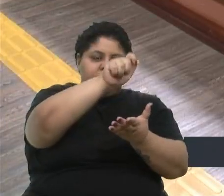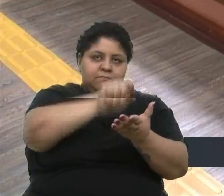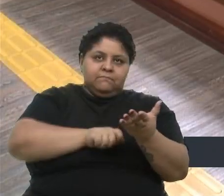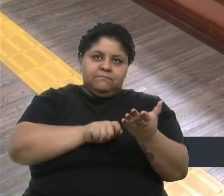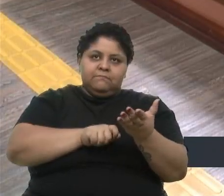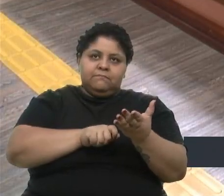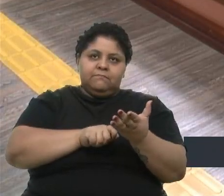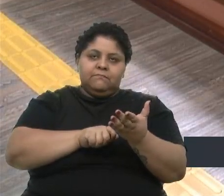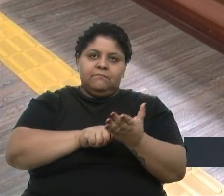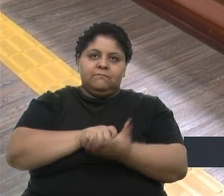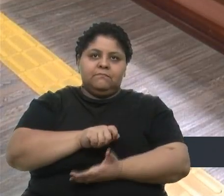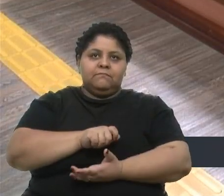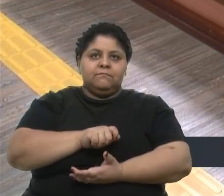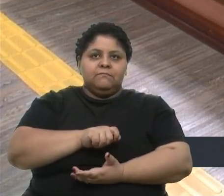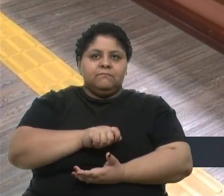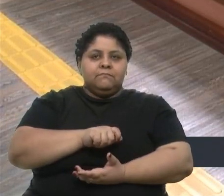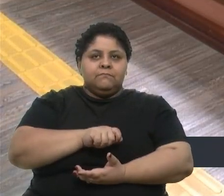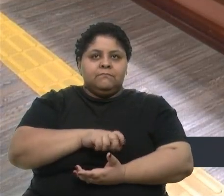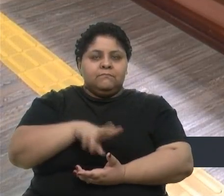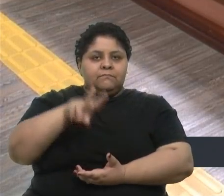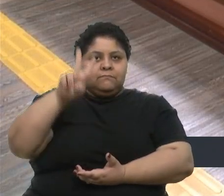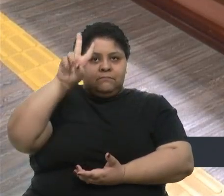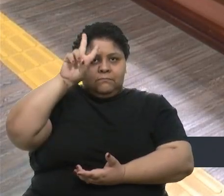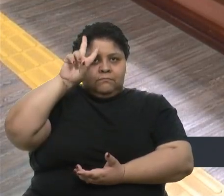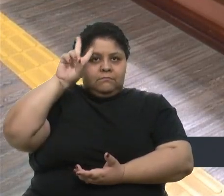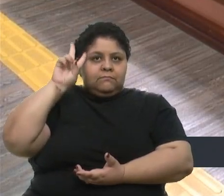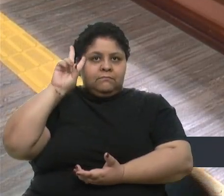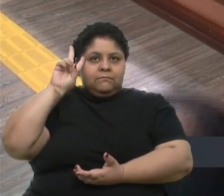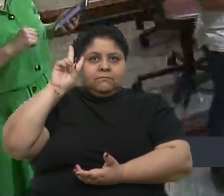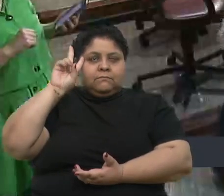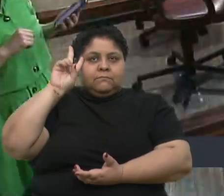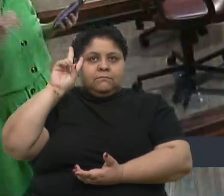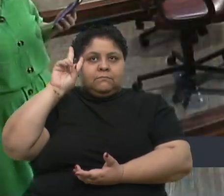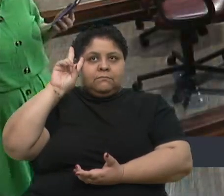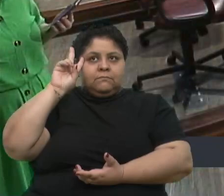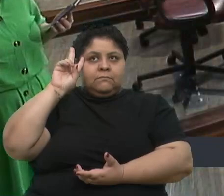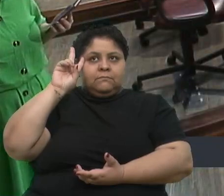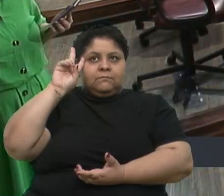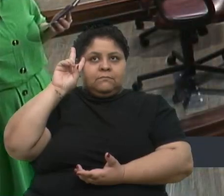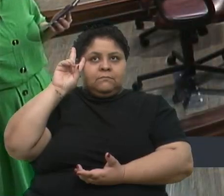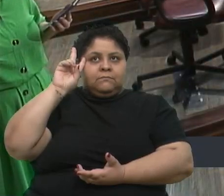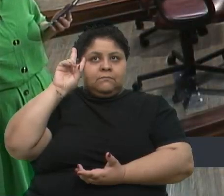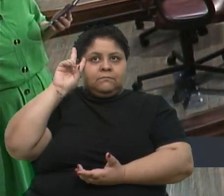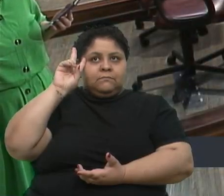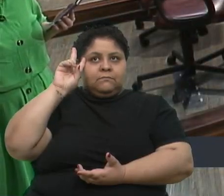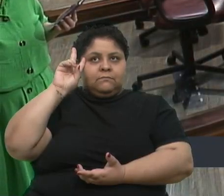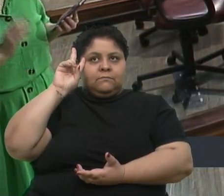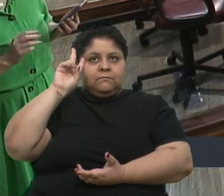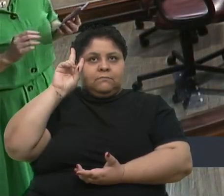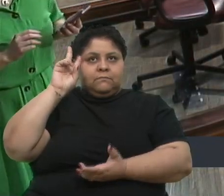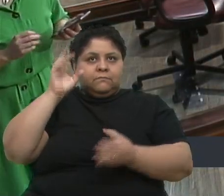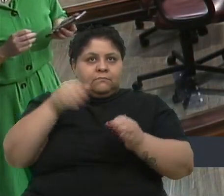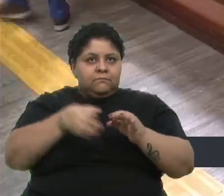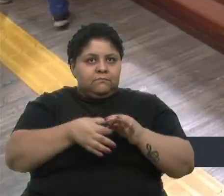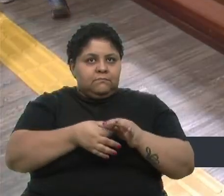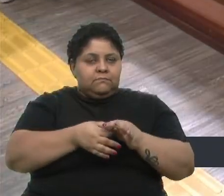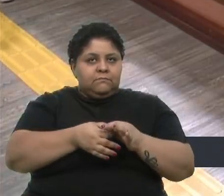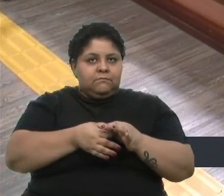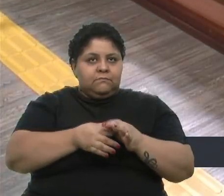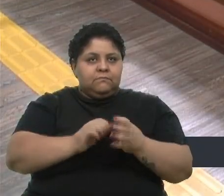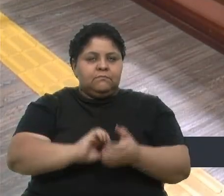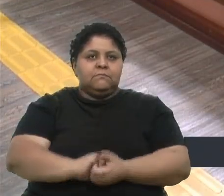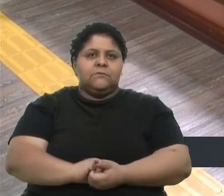Vereador Velocino ex. Declaração de líder da bancada do PSB. Devolva meu espaço ao colega Lucas. Declaração de líder da bancada do PSDB.